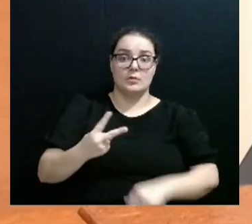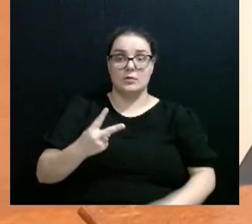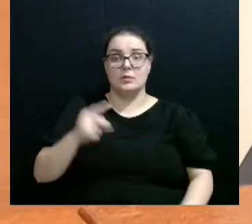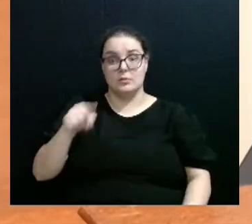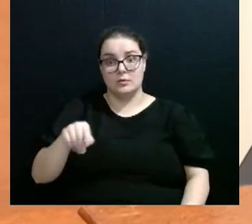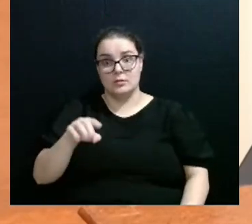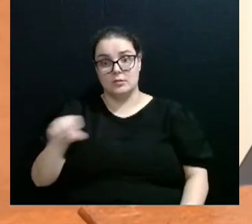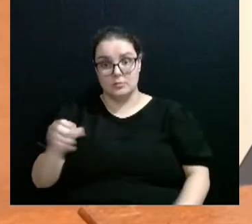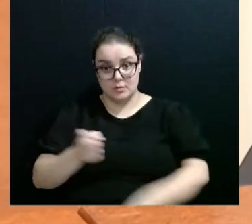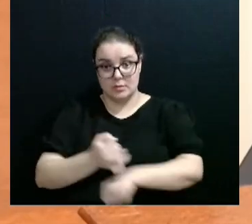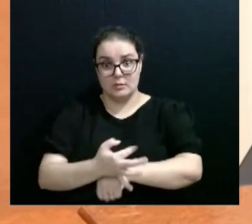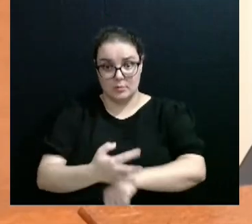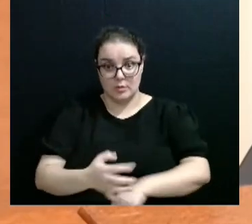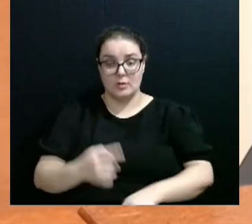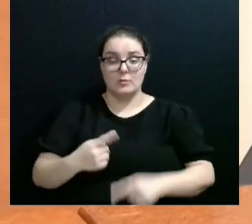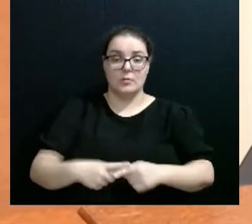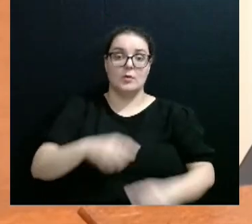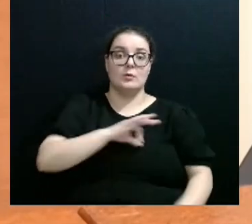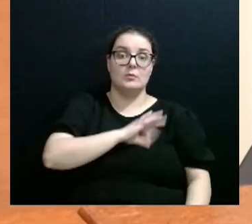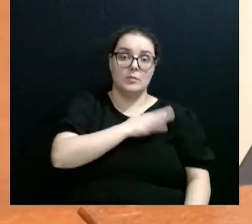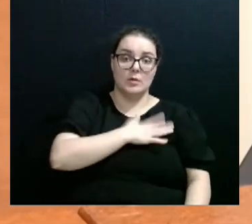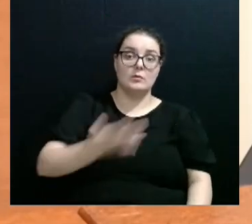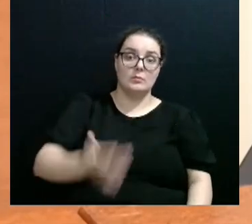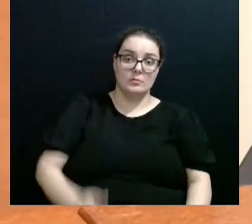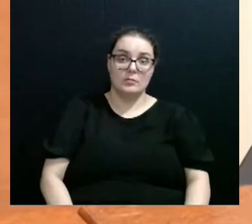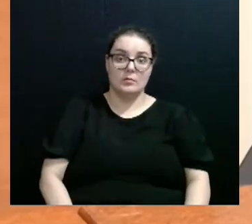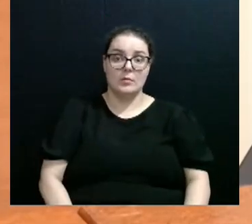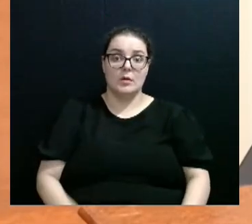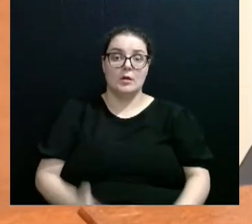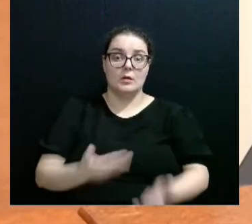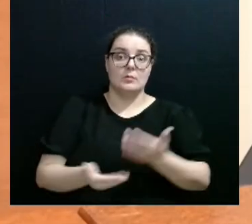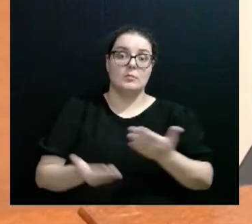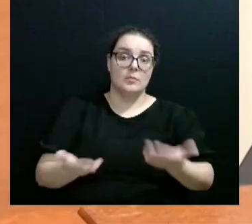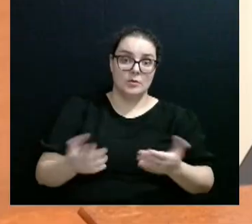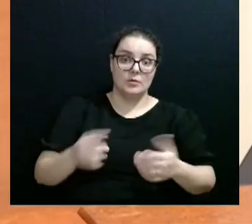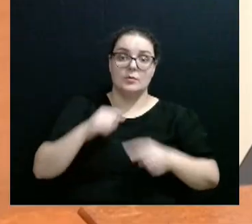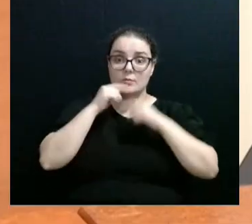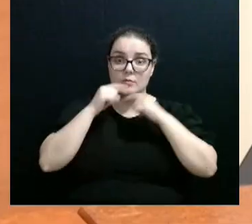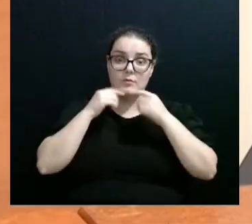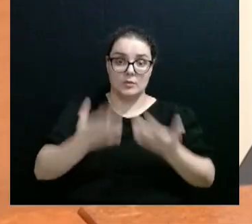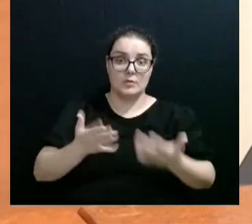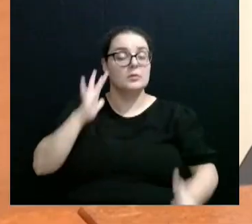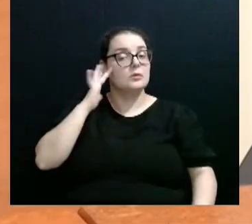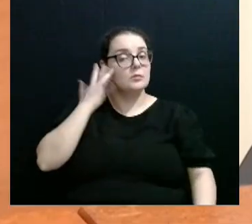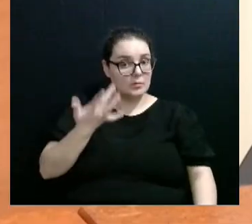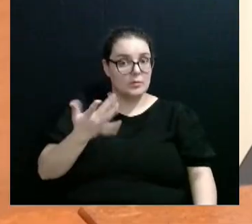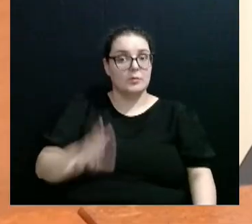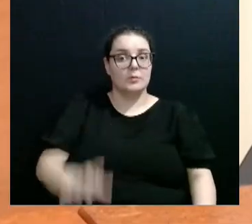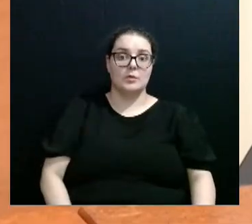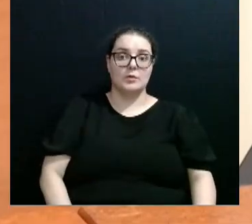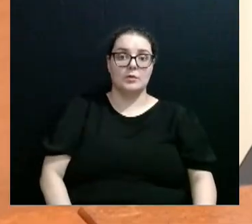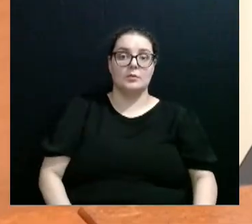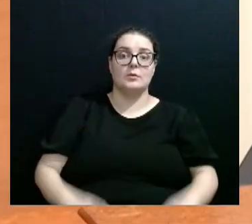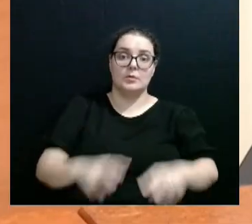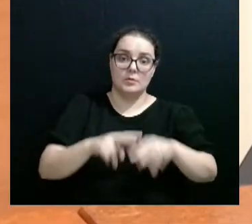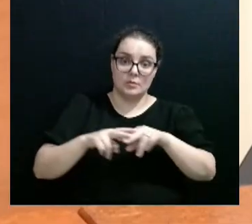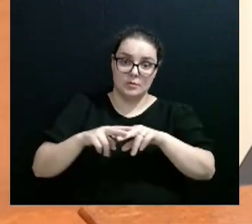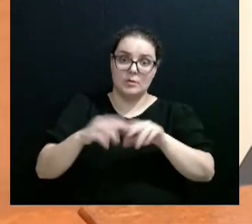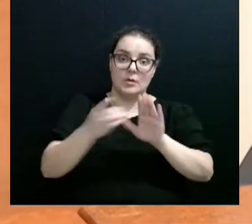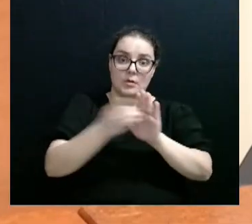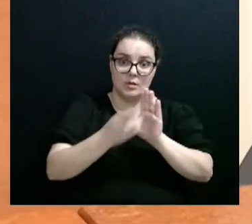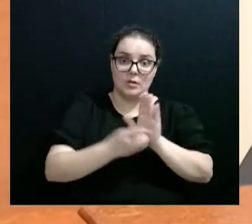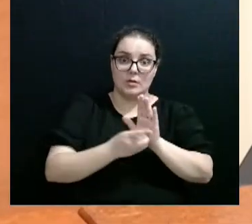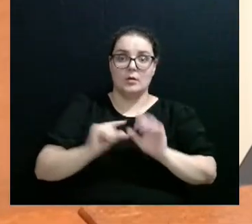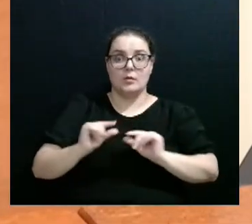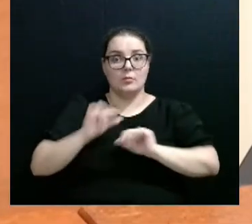da Polícia Militar, acabou se perdendo aqui e ficou dúbio. Então, eu acho que a gente dá para revisar esse decreto e deixar um pouco mais claro.